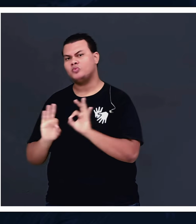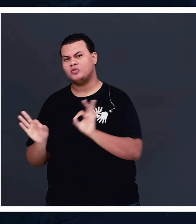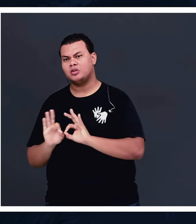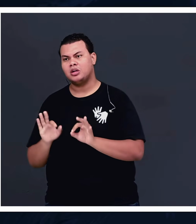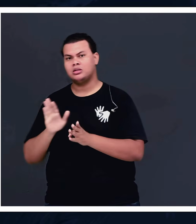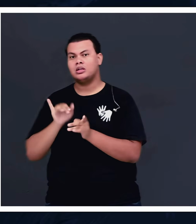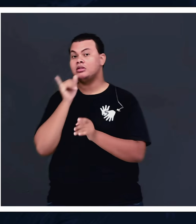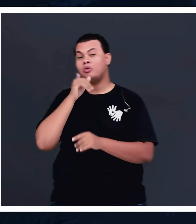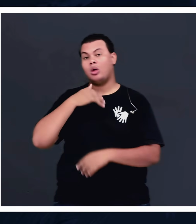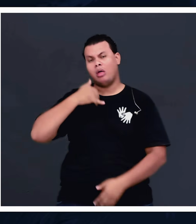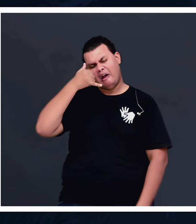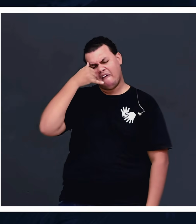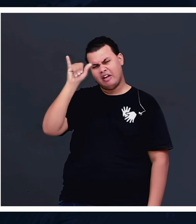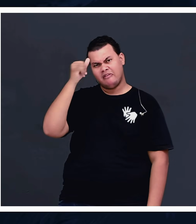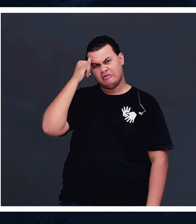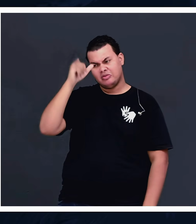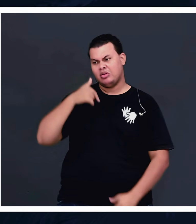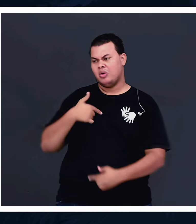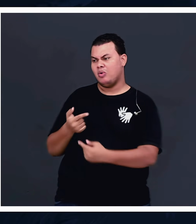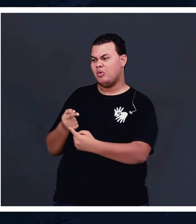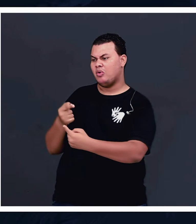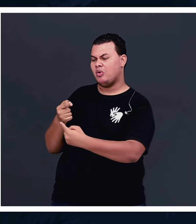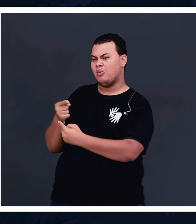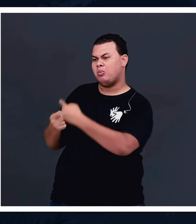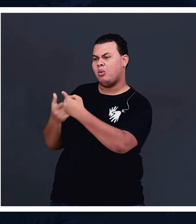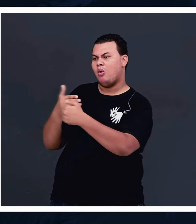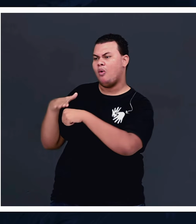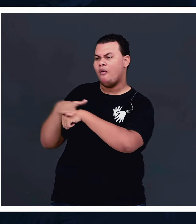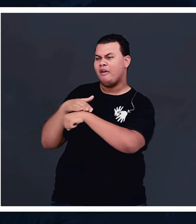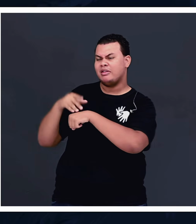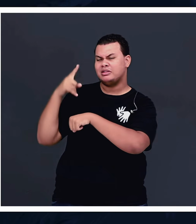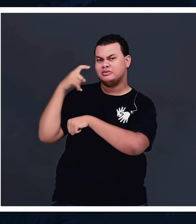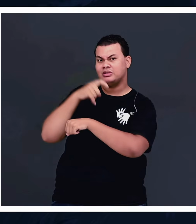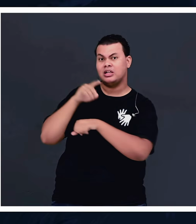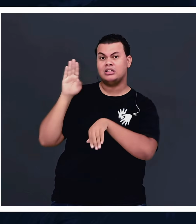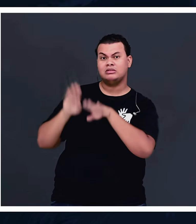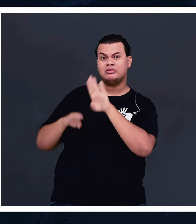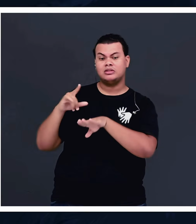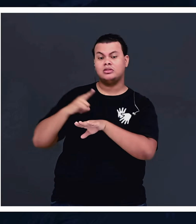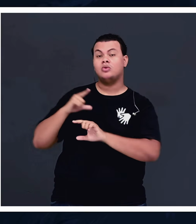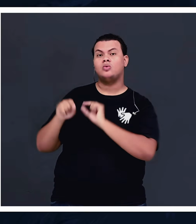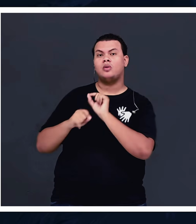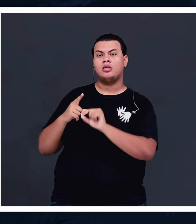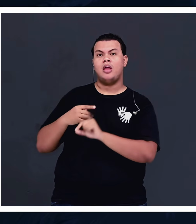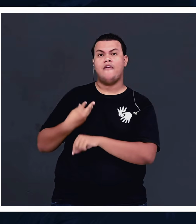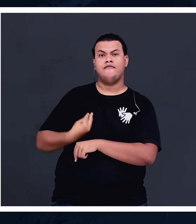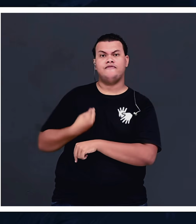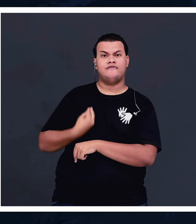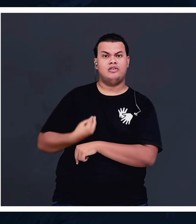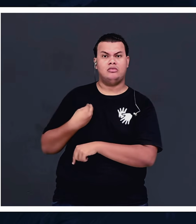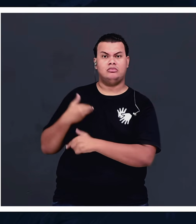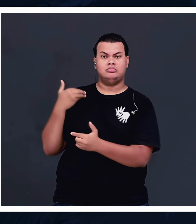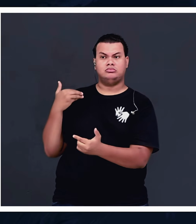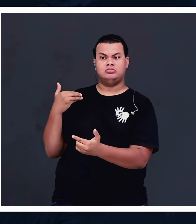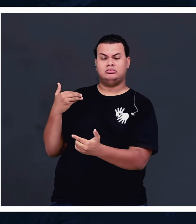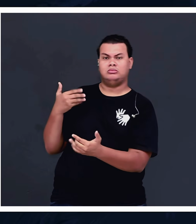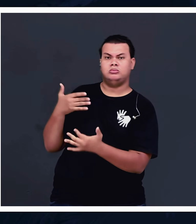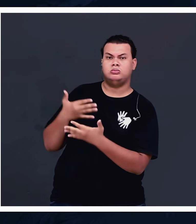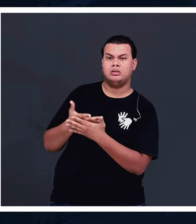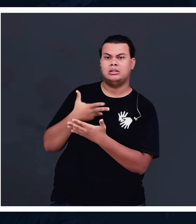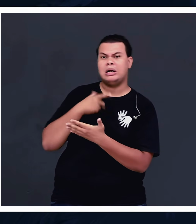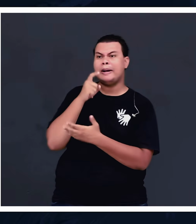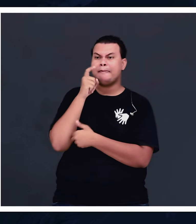Você evita, por exemplo, de ter conversas difíceis e fica vivendo, vamos dizer assim,